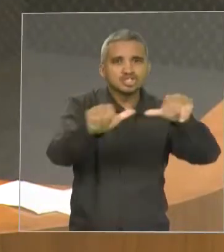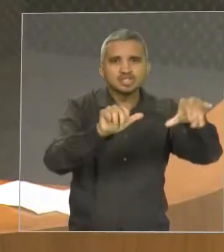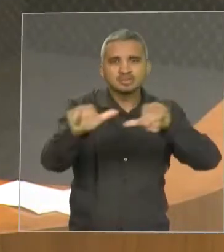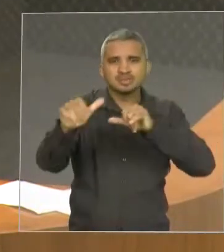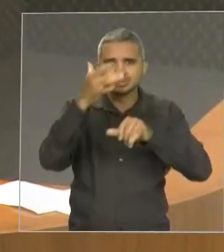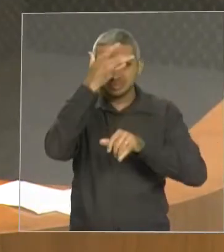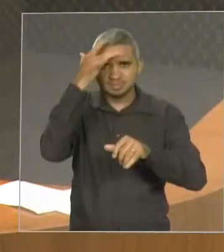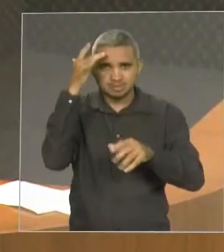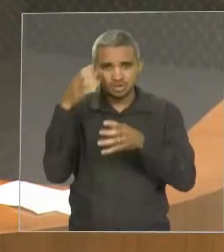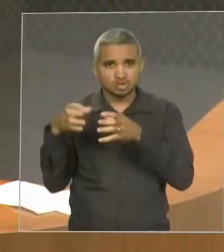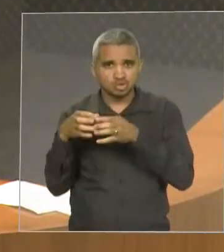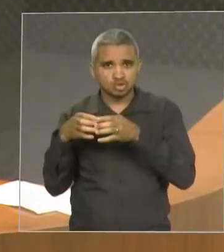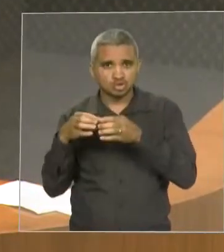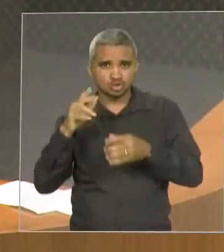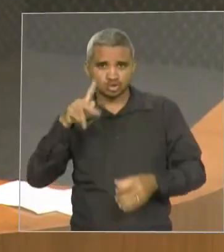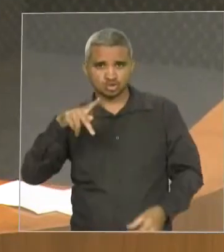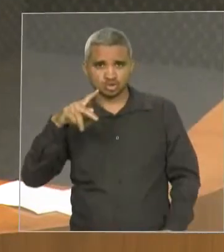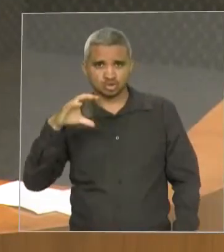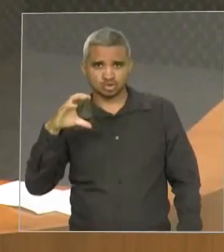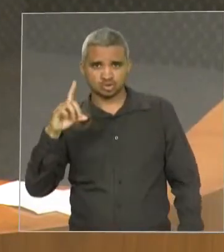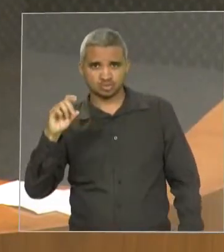de gente do seu partido.